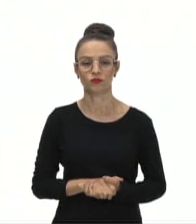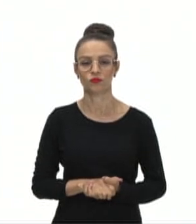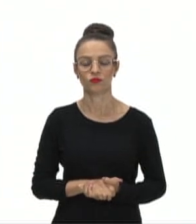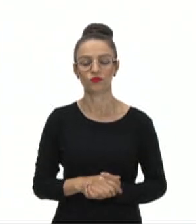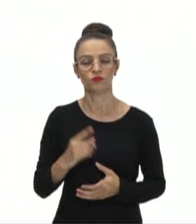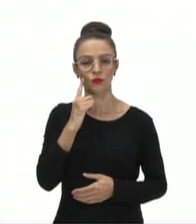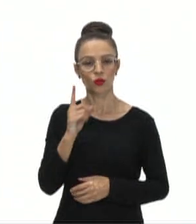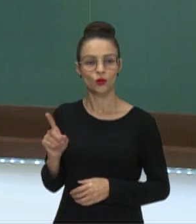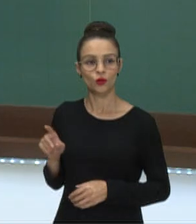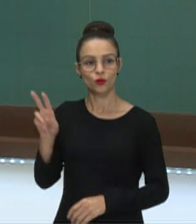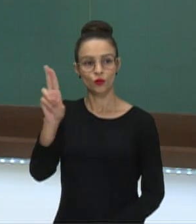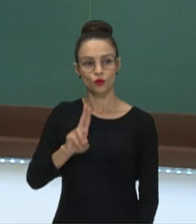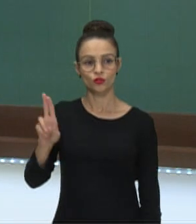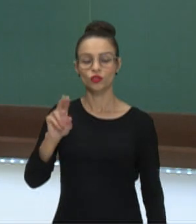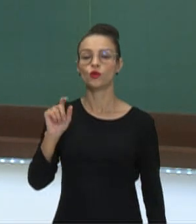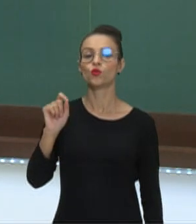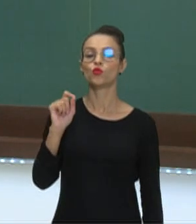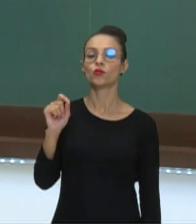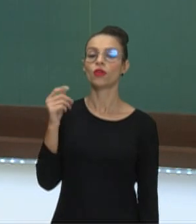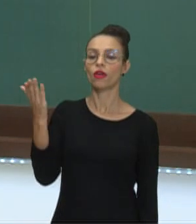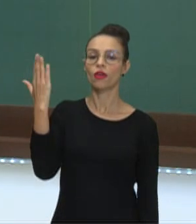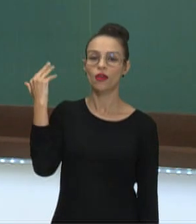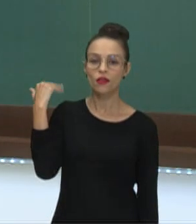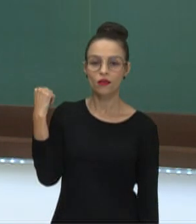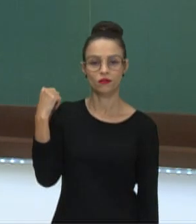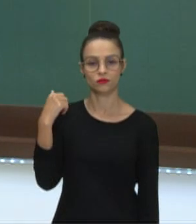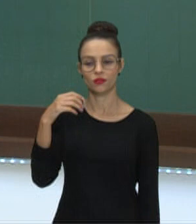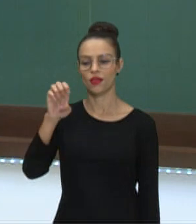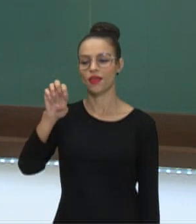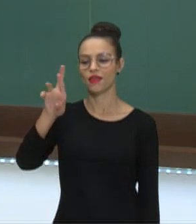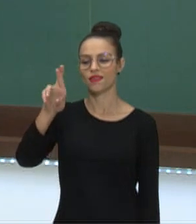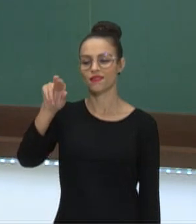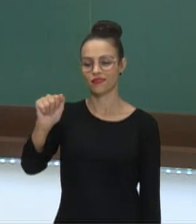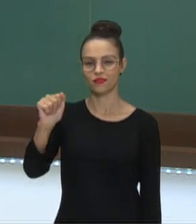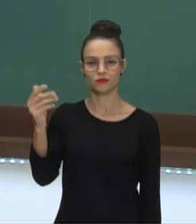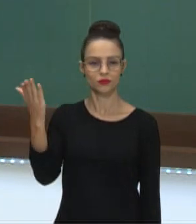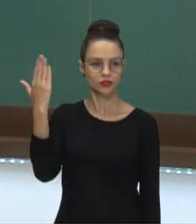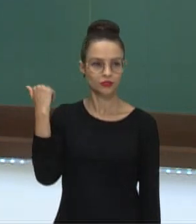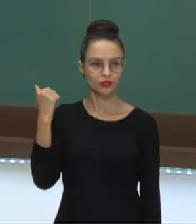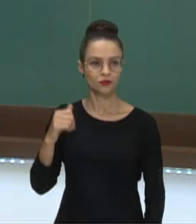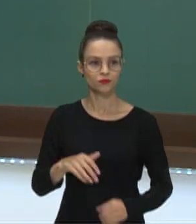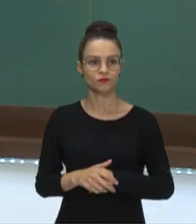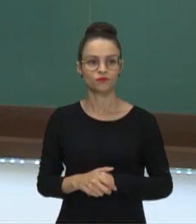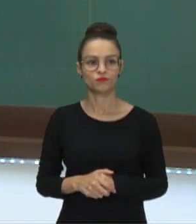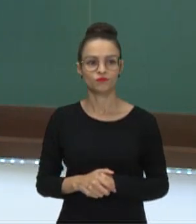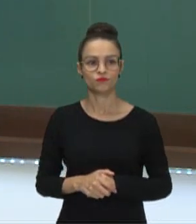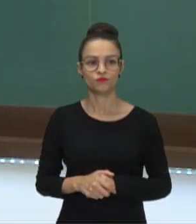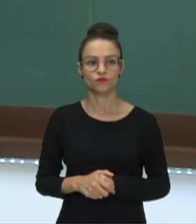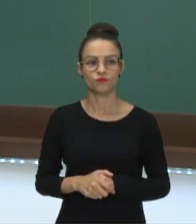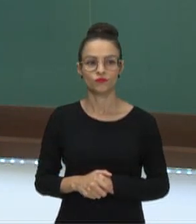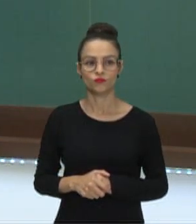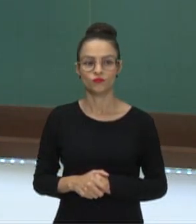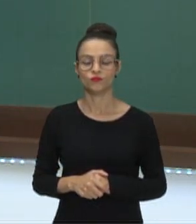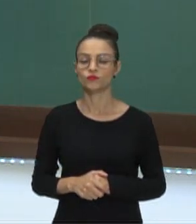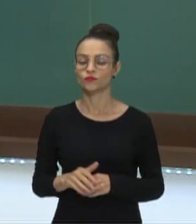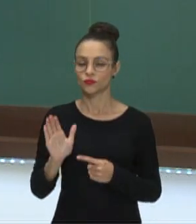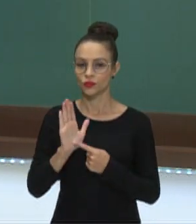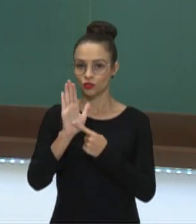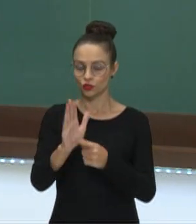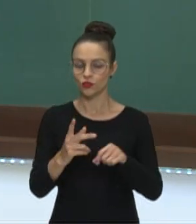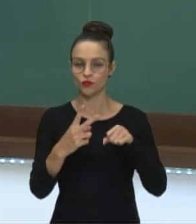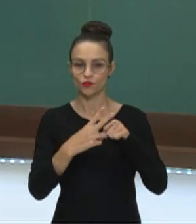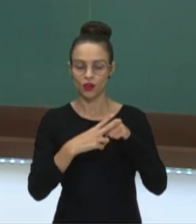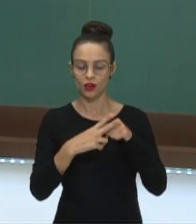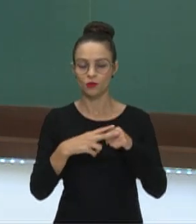Então, aqui eu uso o que foi, o que era, né? E were, was e were. Então, aqui eu indico o